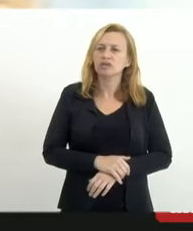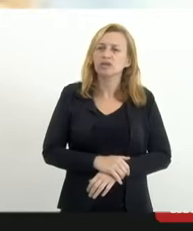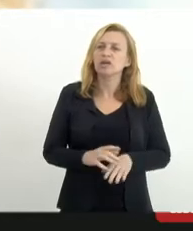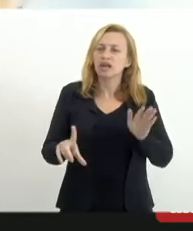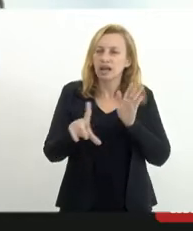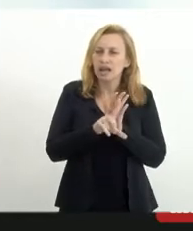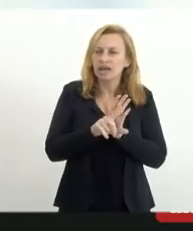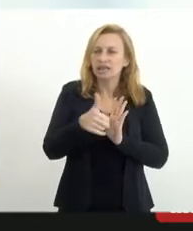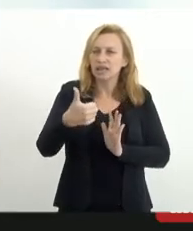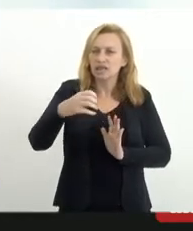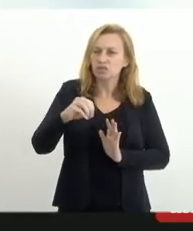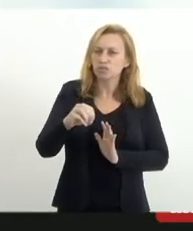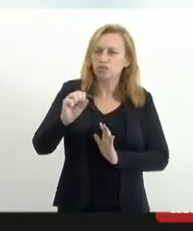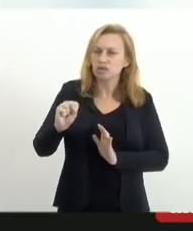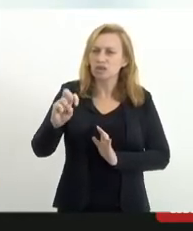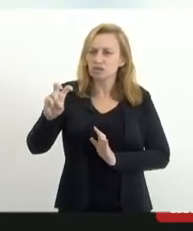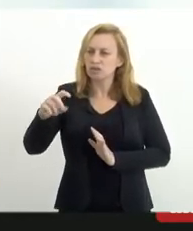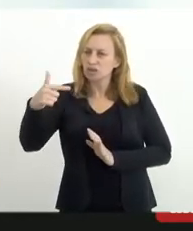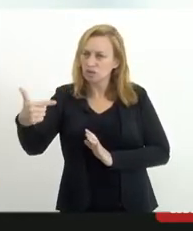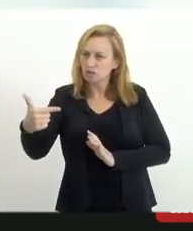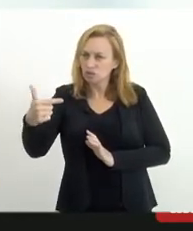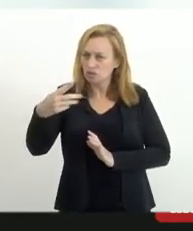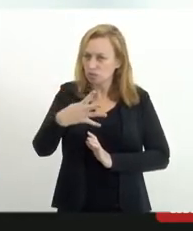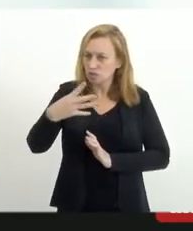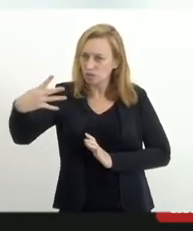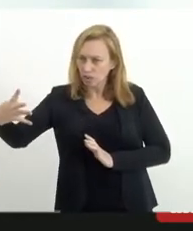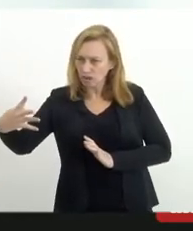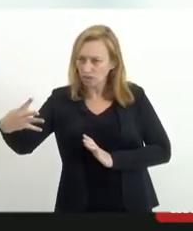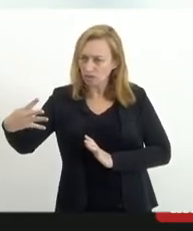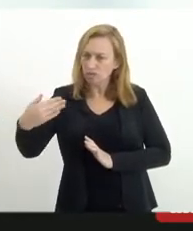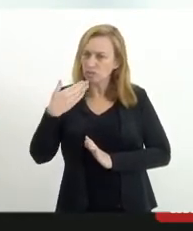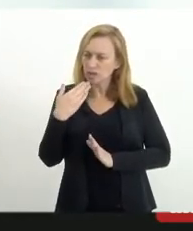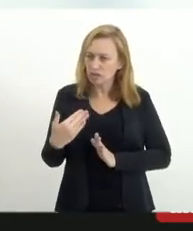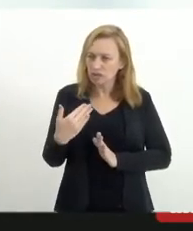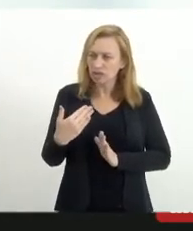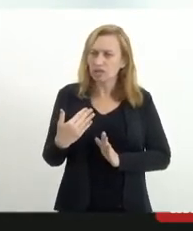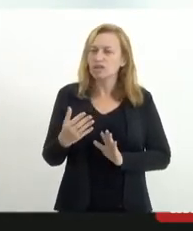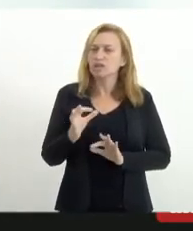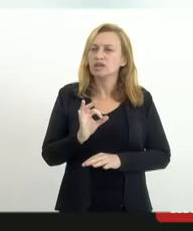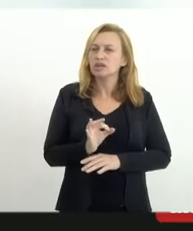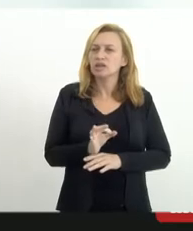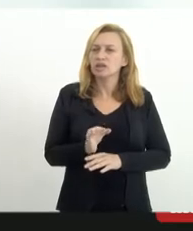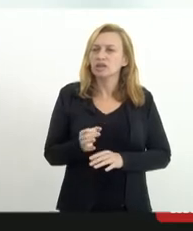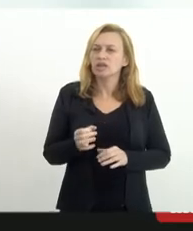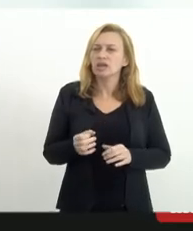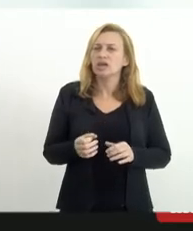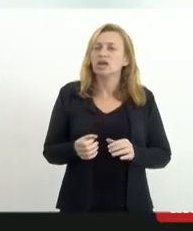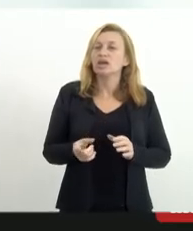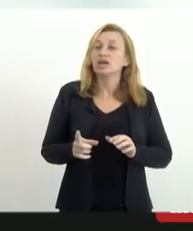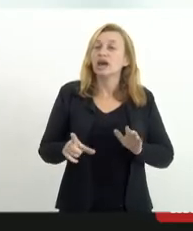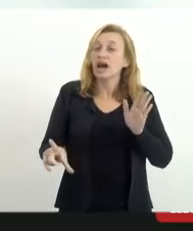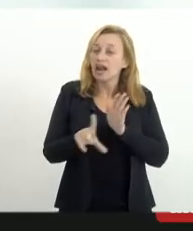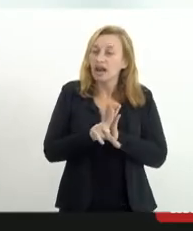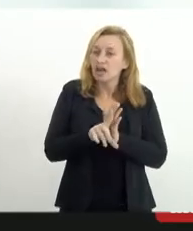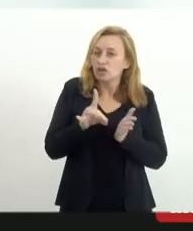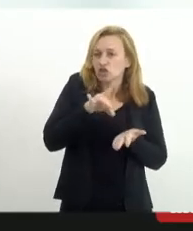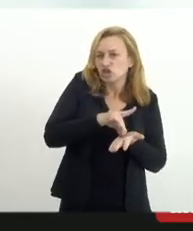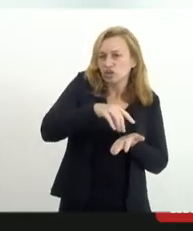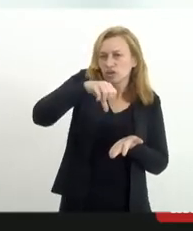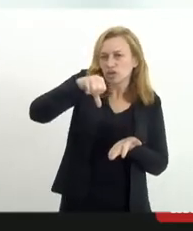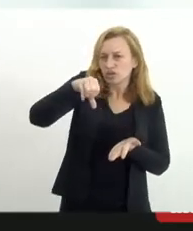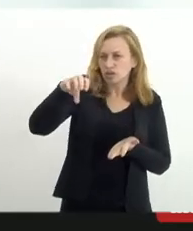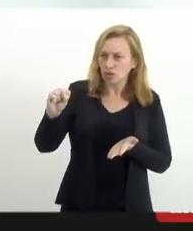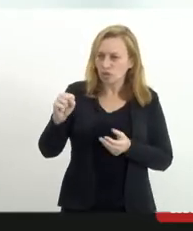pela Lei 10.852 de 2004, que é posterior à lei original, que é de